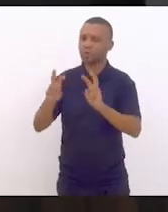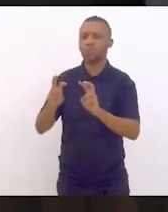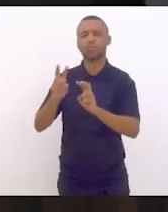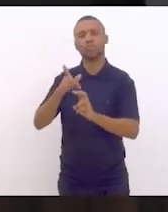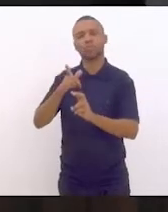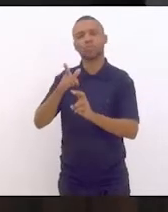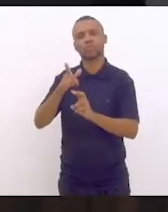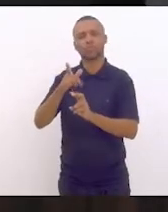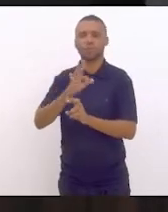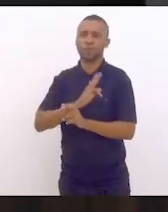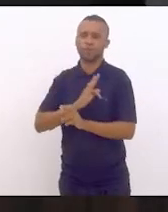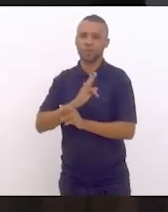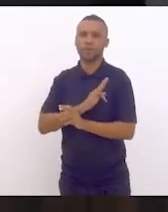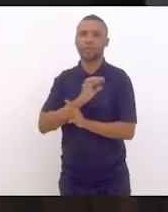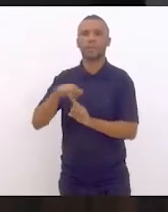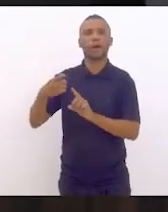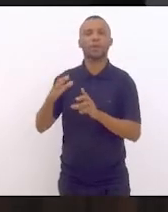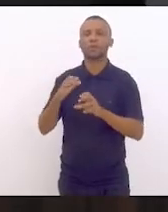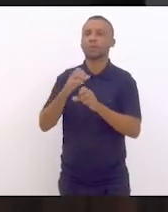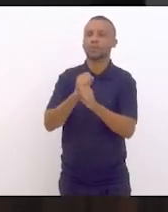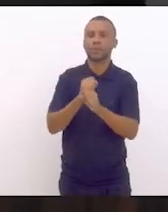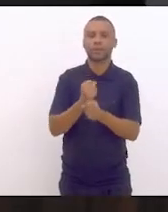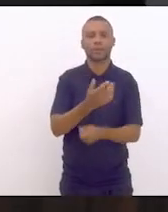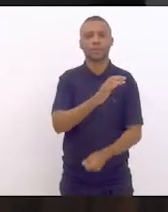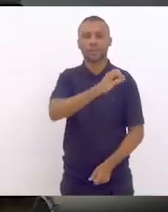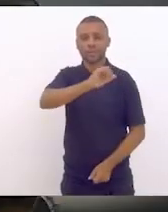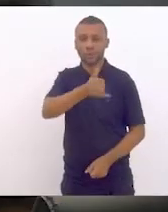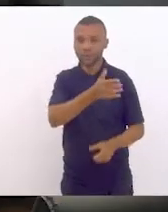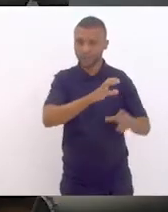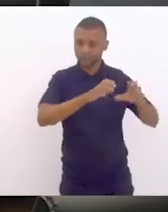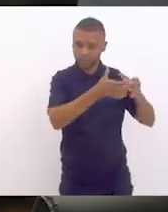pela Comissão de Constituição e Justiça, deputado Luiz Paulo.